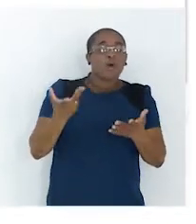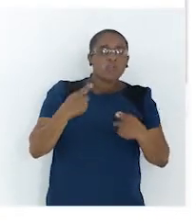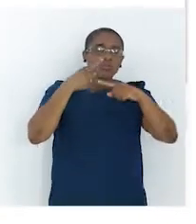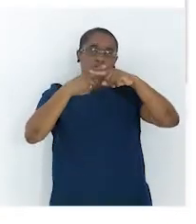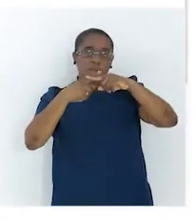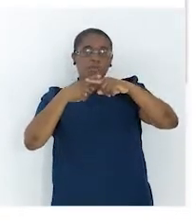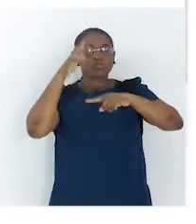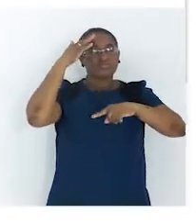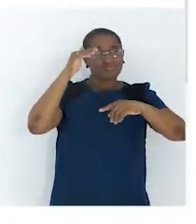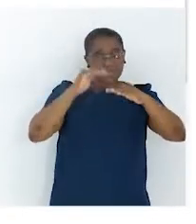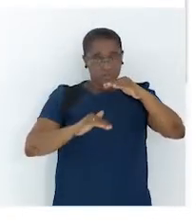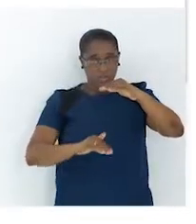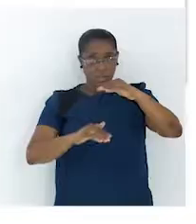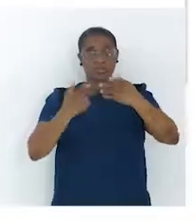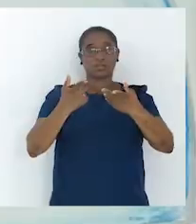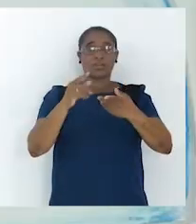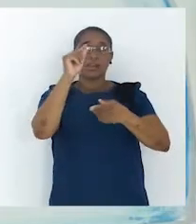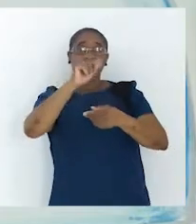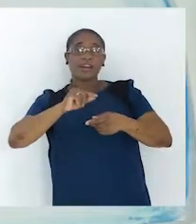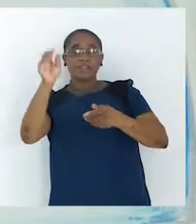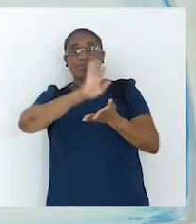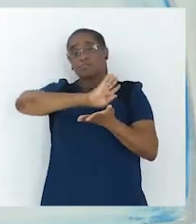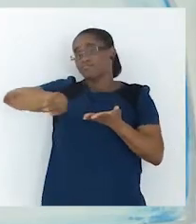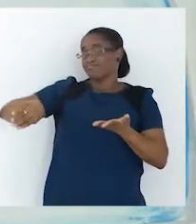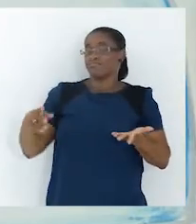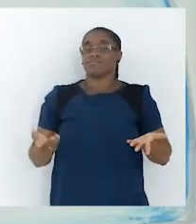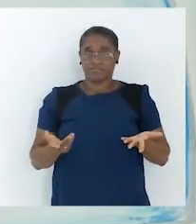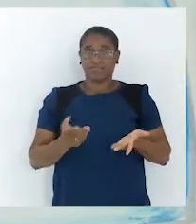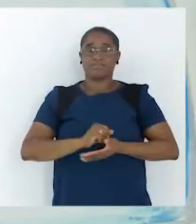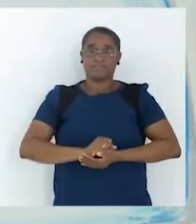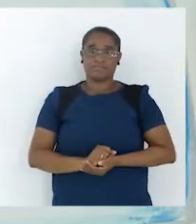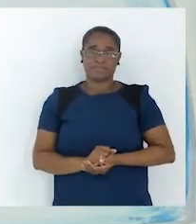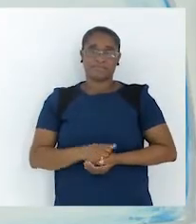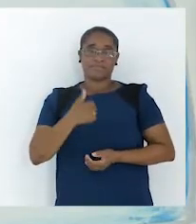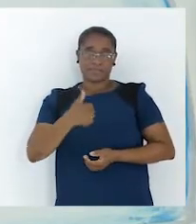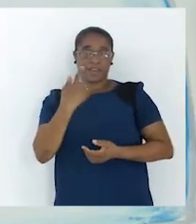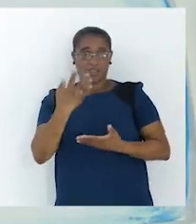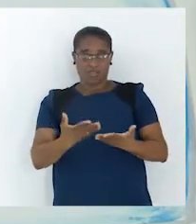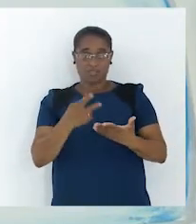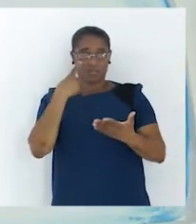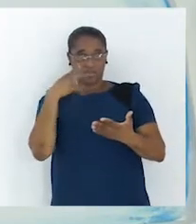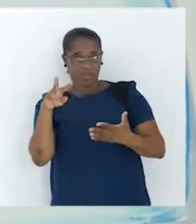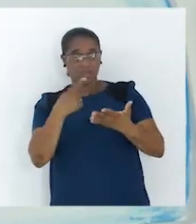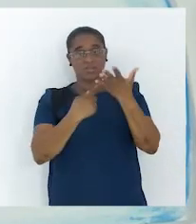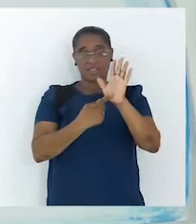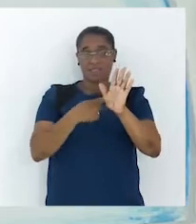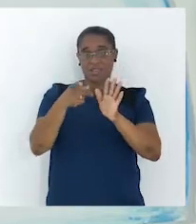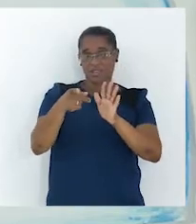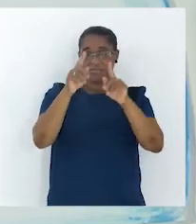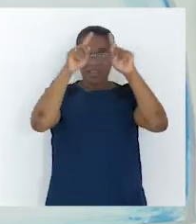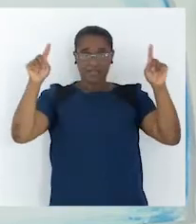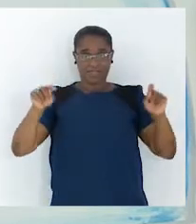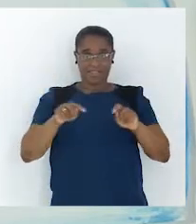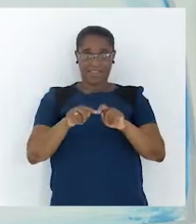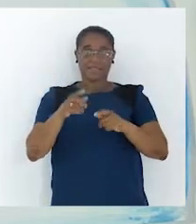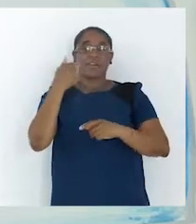a raiz vai desaparecer muito bem então vamos ver exemplos que ela tela nós temos